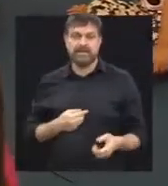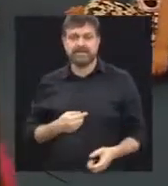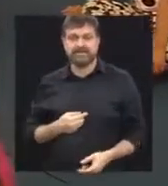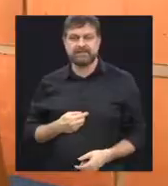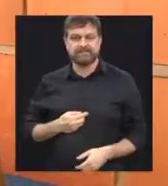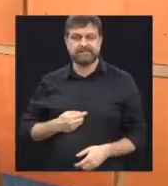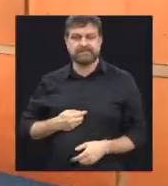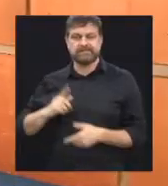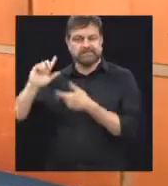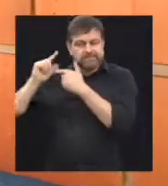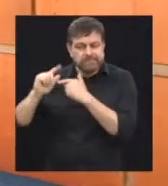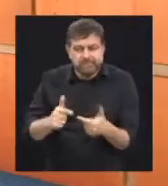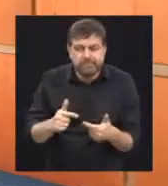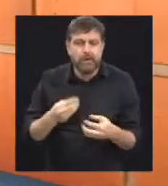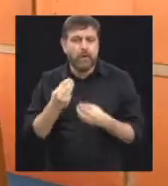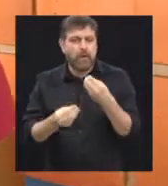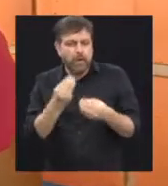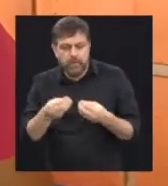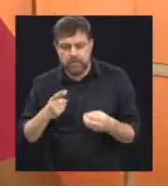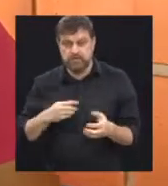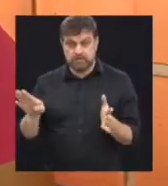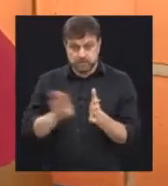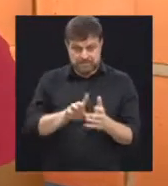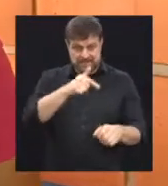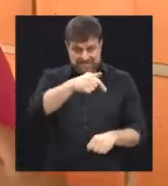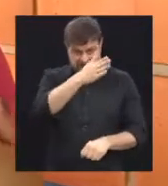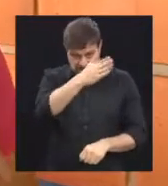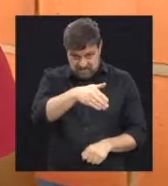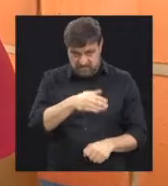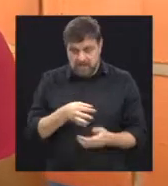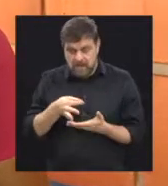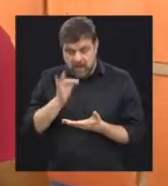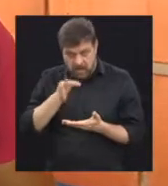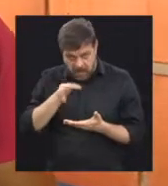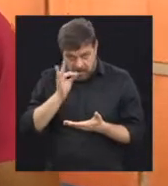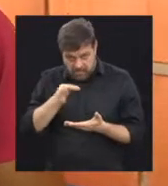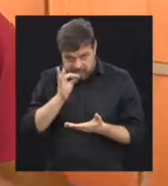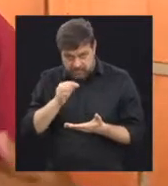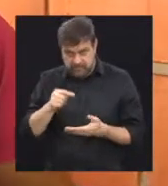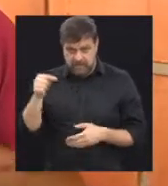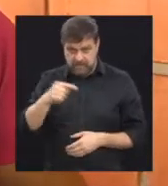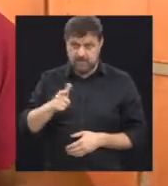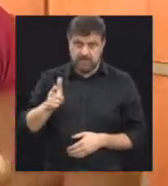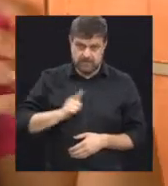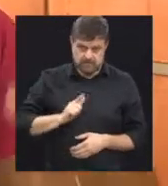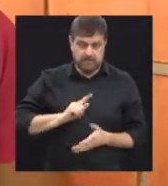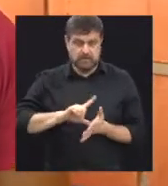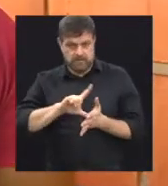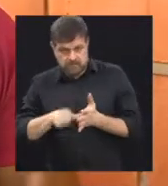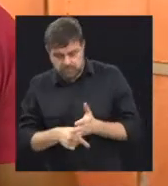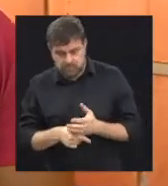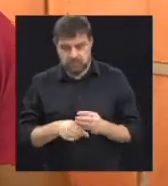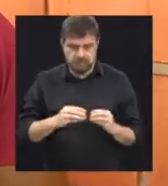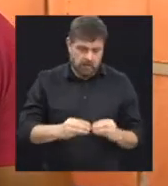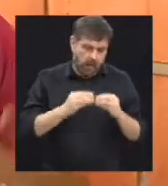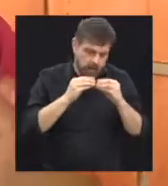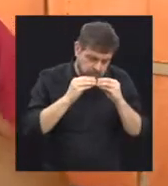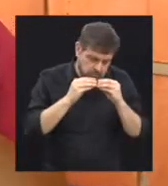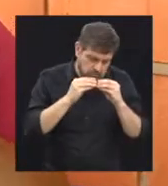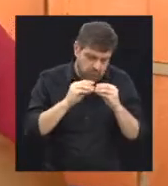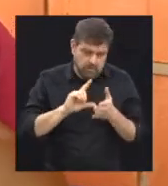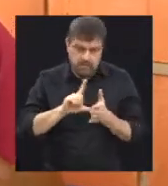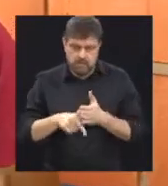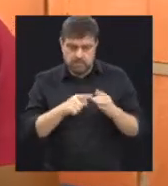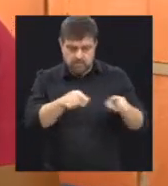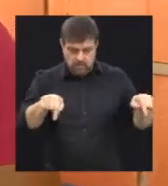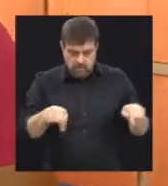alunos. Eles chegam em torno de umas 7h30, eles vão para o café da manhã. O Café da manhã eles pegam o alimento, depois eles vão